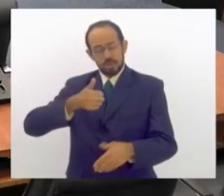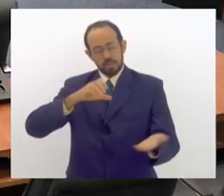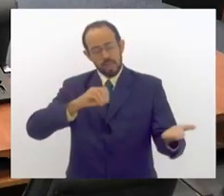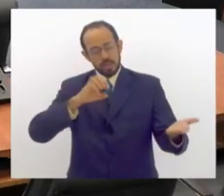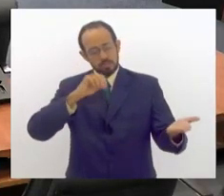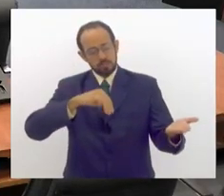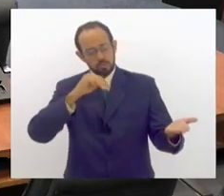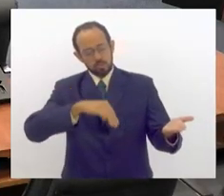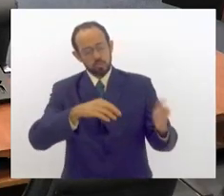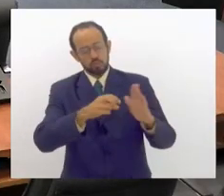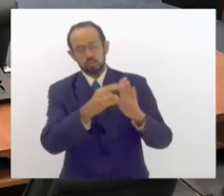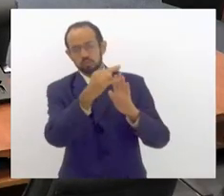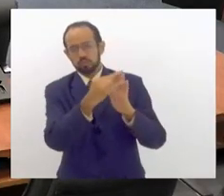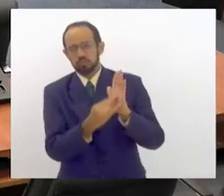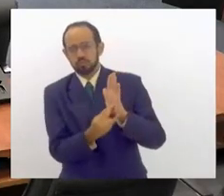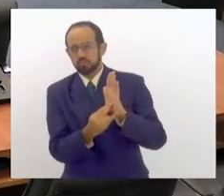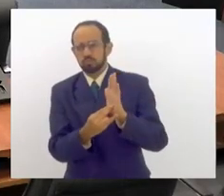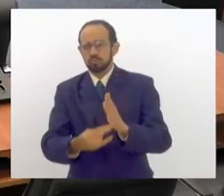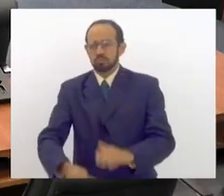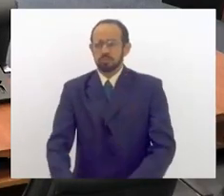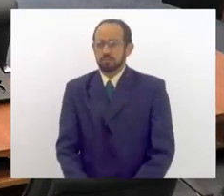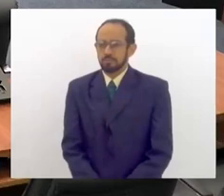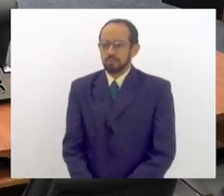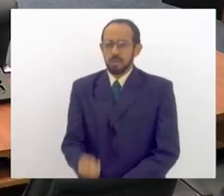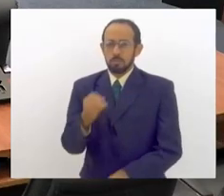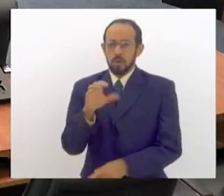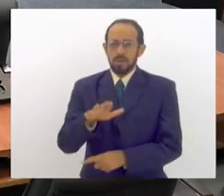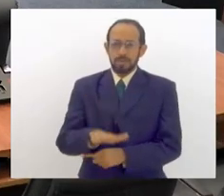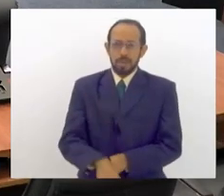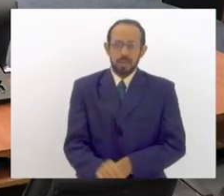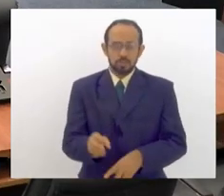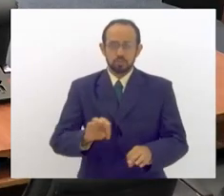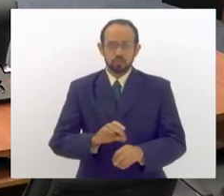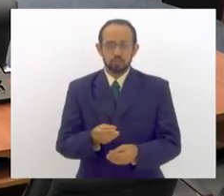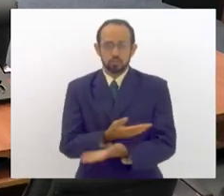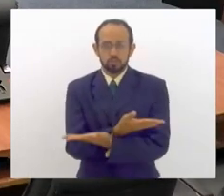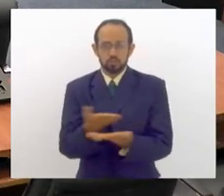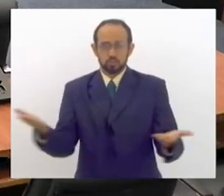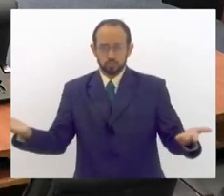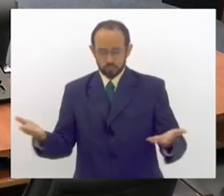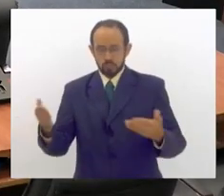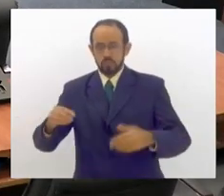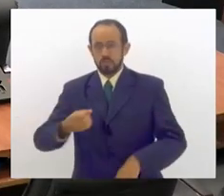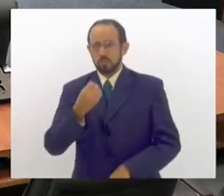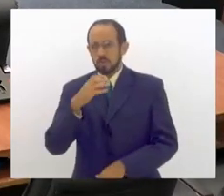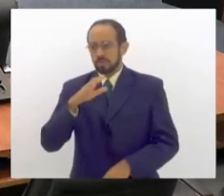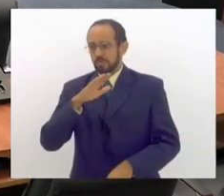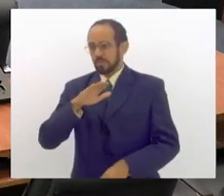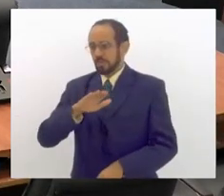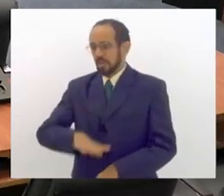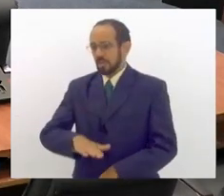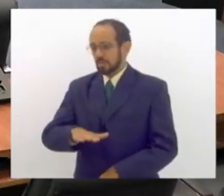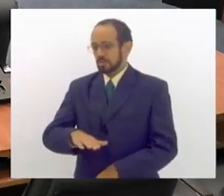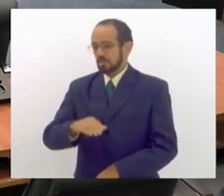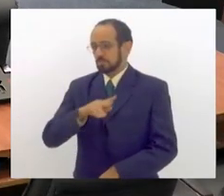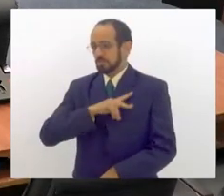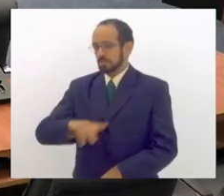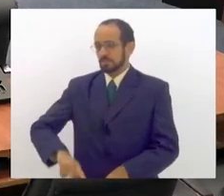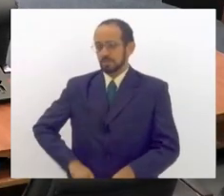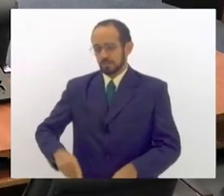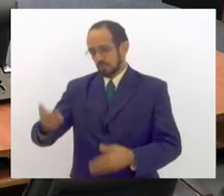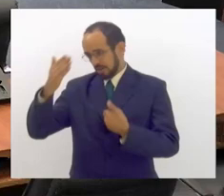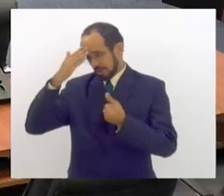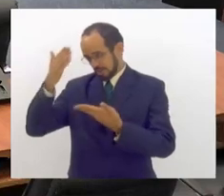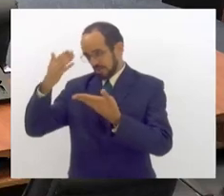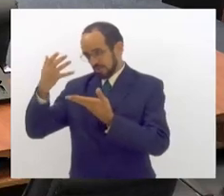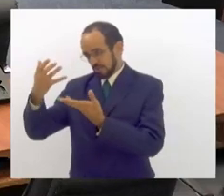minutos regimentais. Boa tarde a todos e todas. Boa tarde, presidente. Agradeço aí por assumir para que